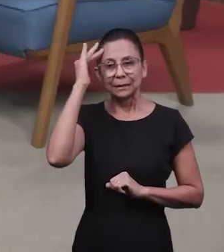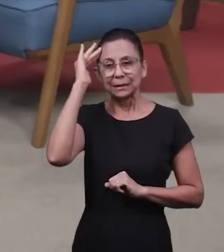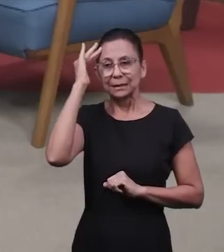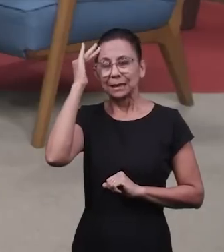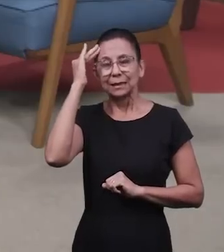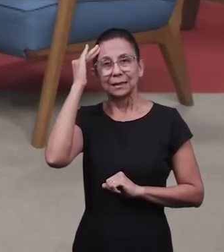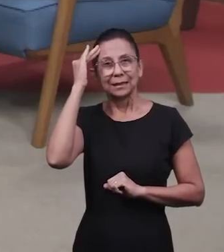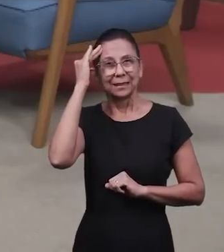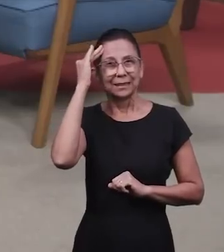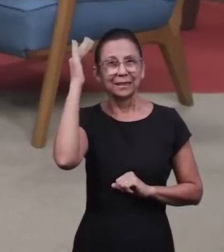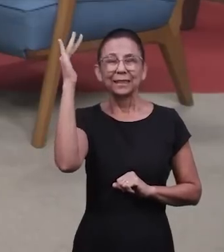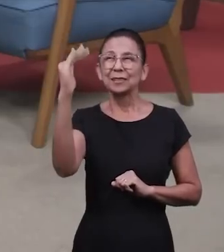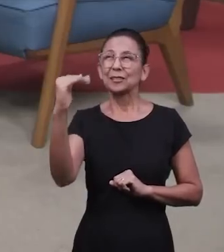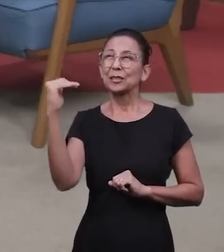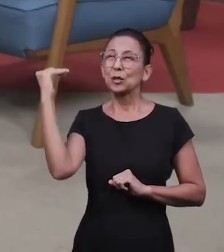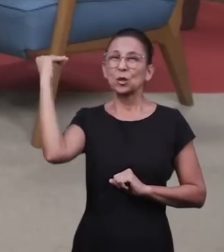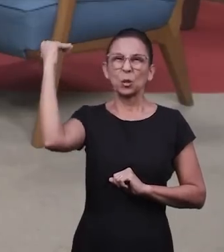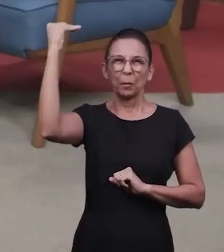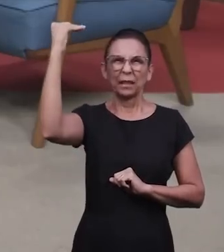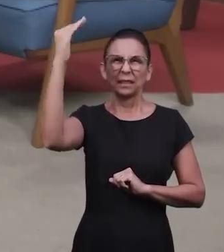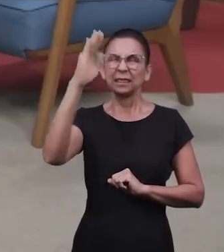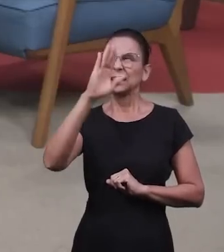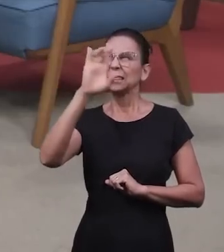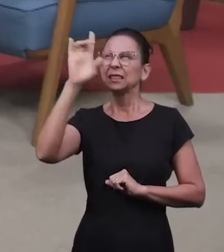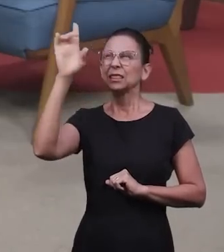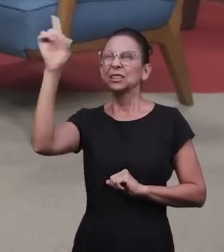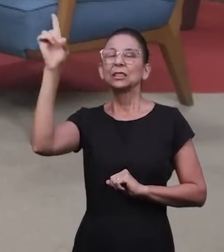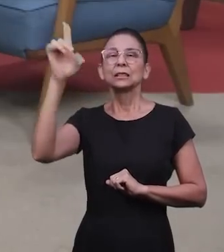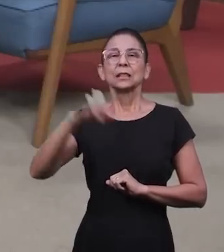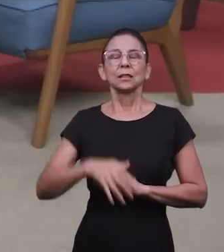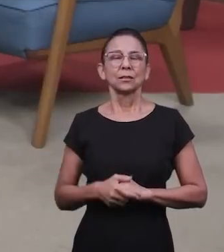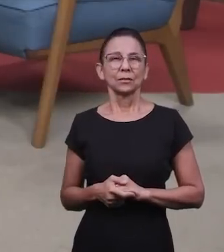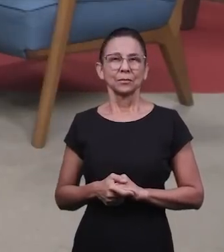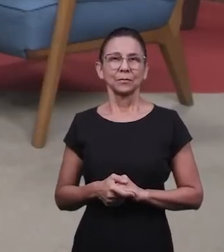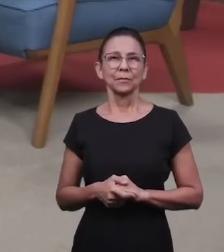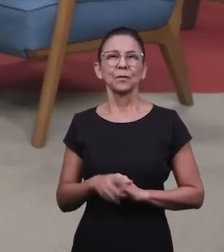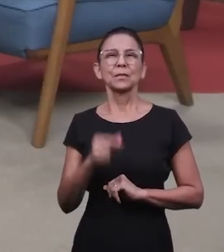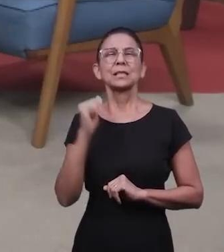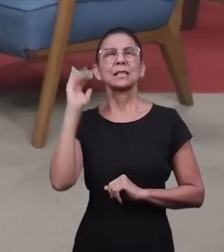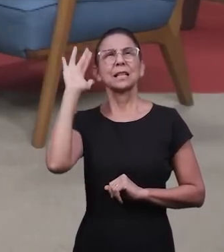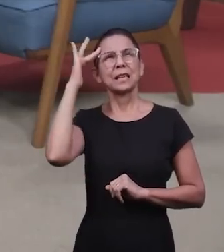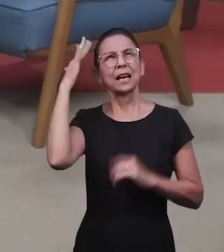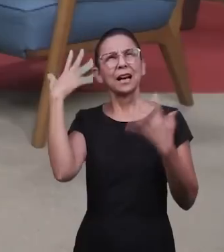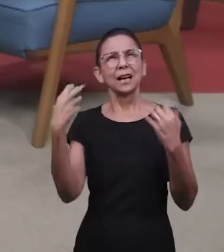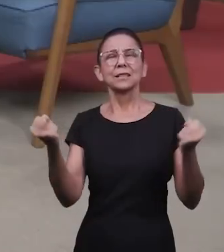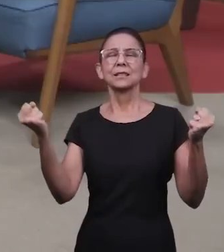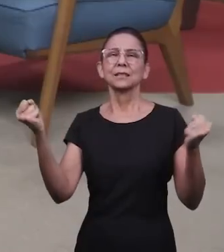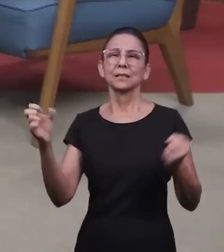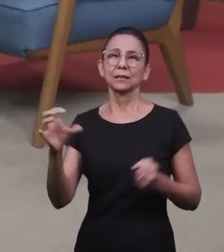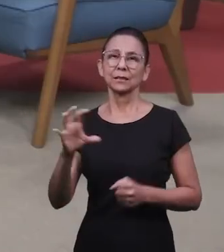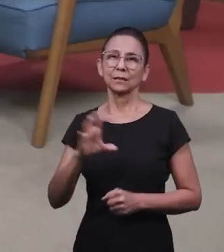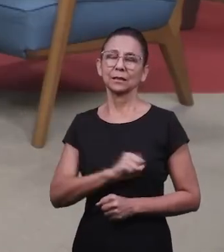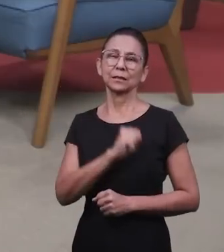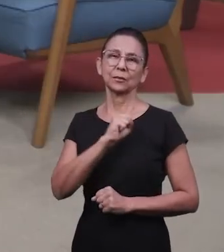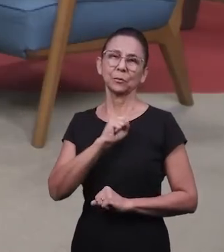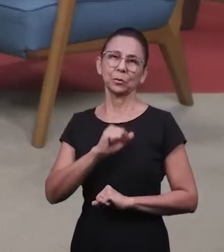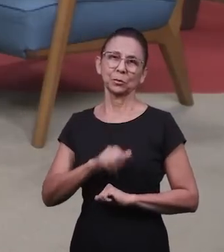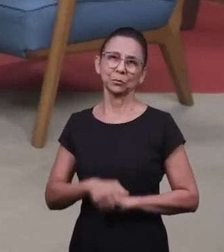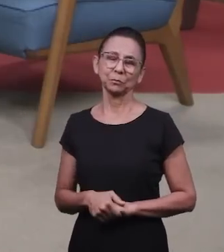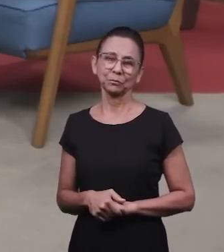Deus só com o reconhecimento desse amor. E o amor, a razão